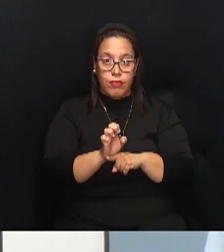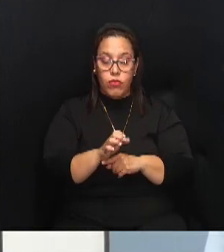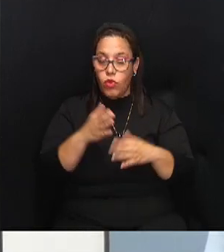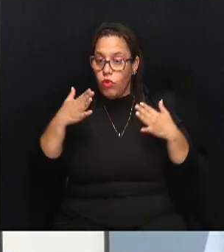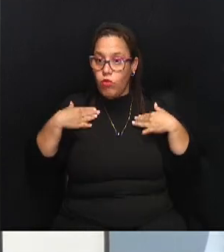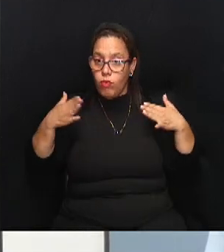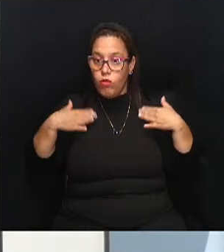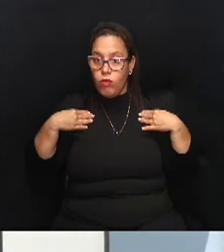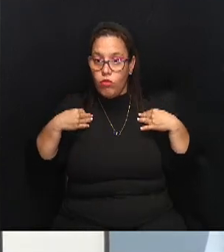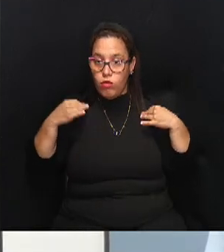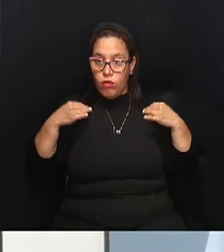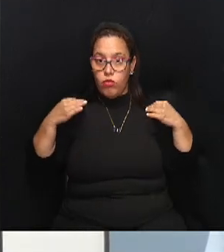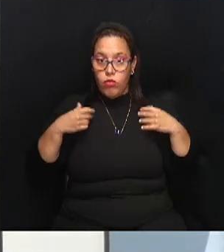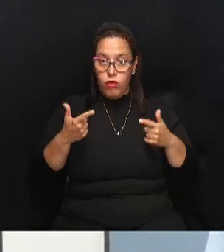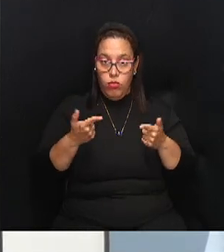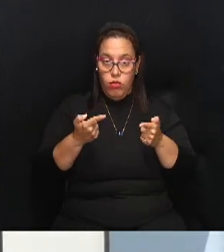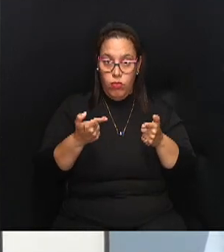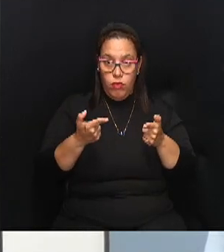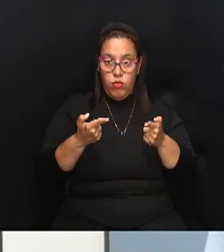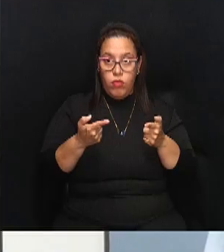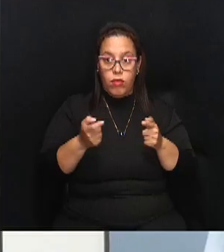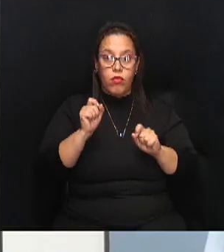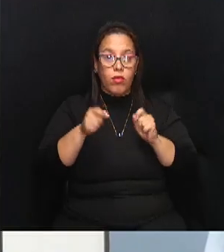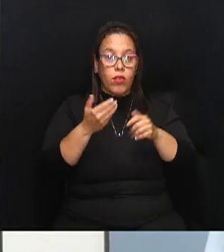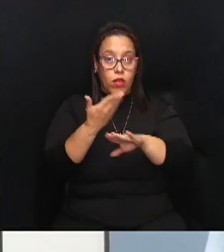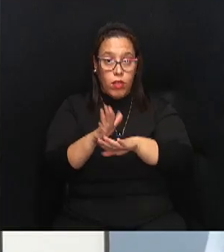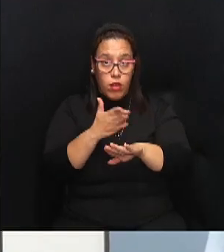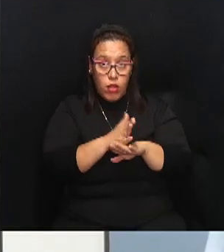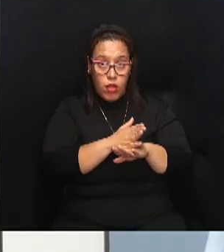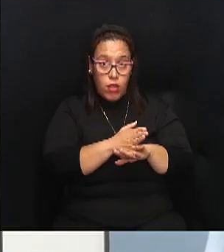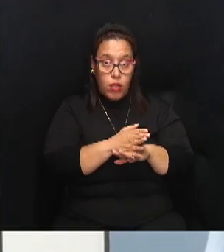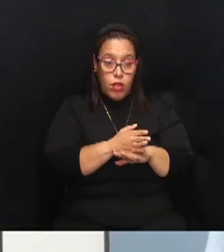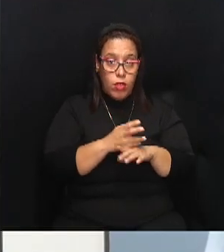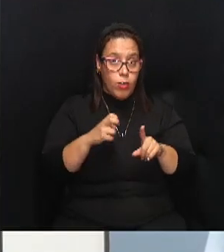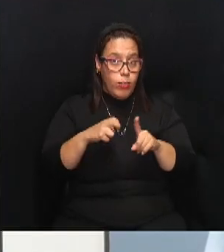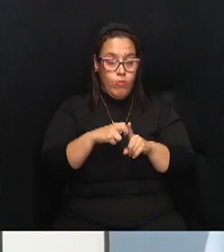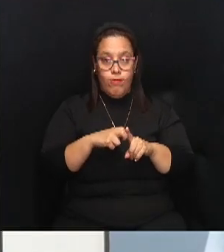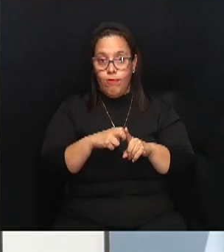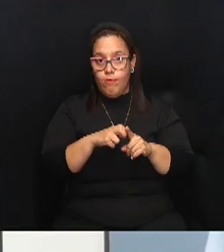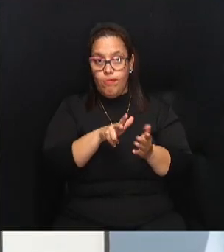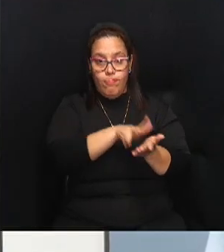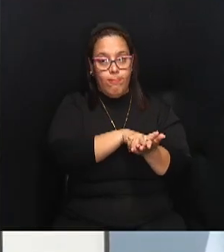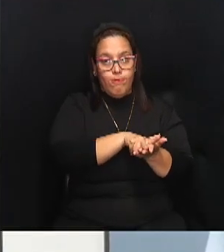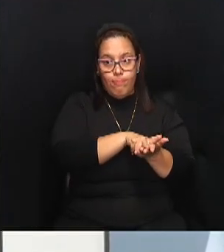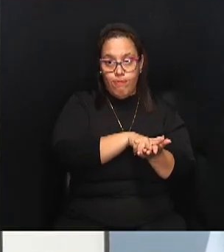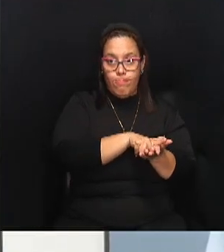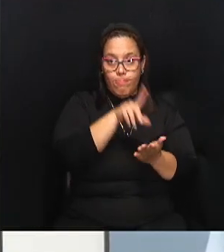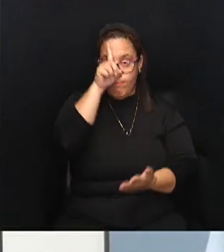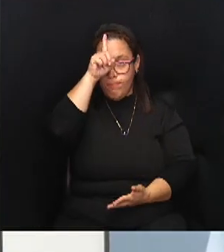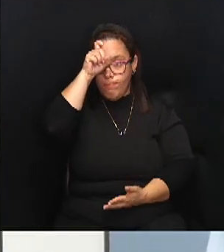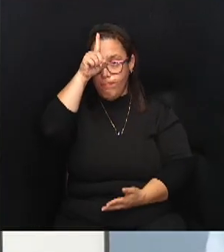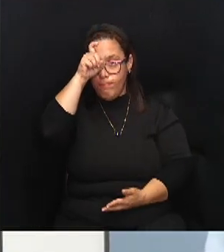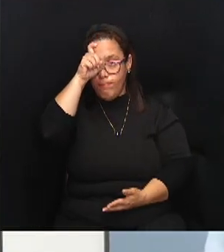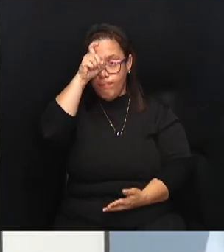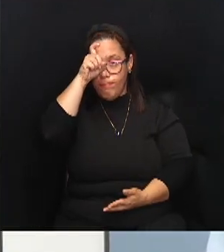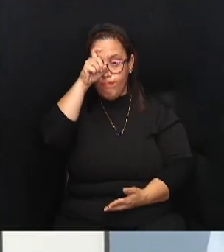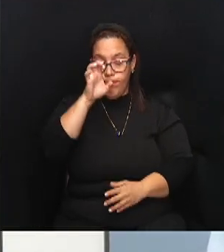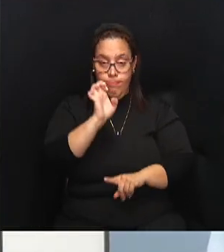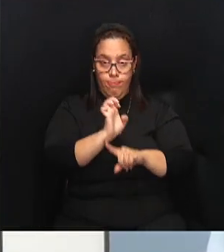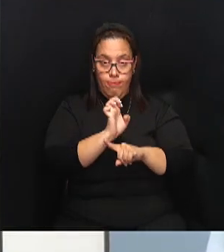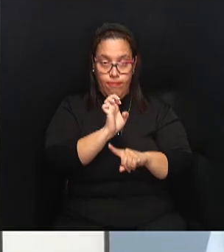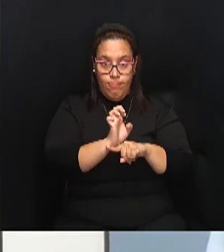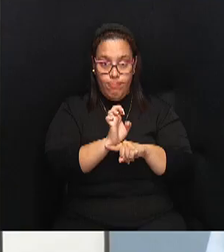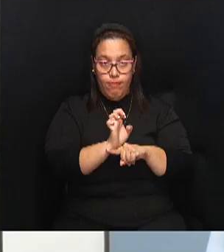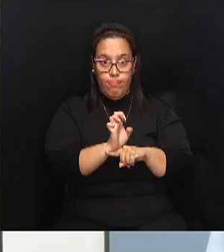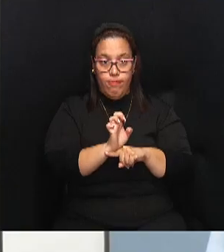Fardamento, armamento, a munição, armamento, treinamento. Machucou, não vai ficar... Tem algumas guardas que são estatutárias, vai dar